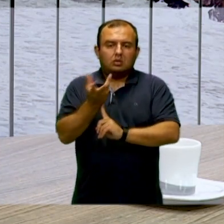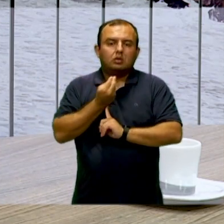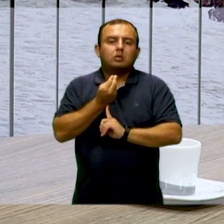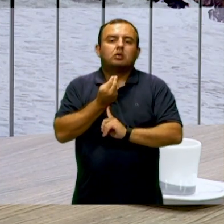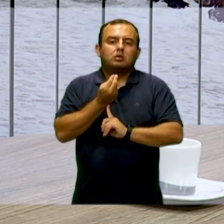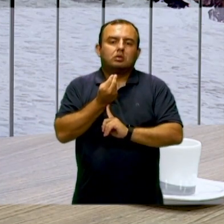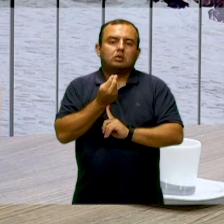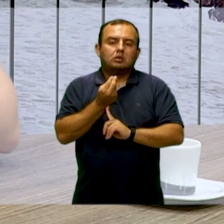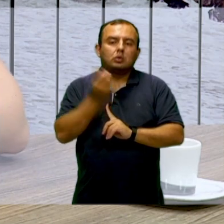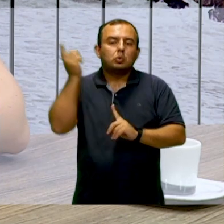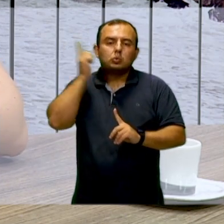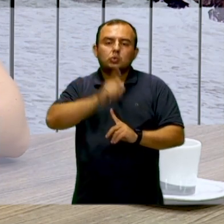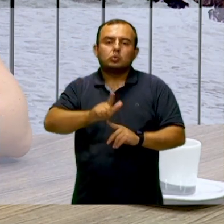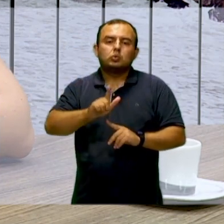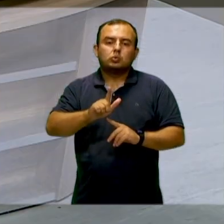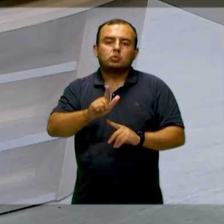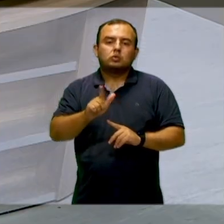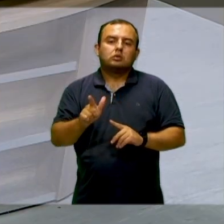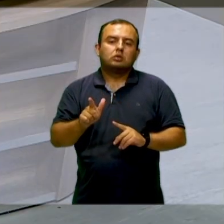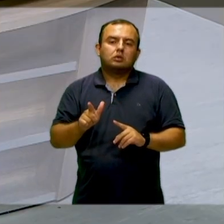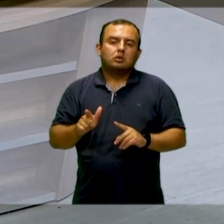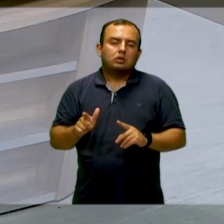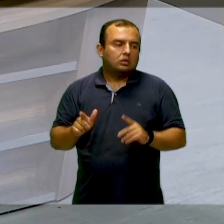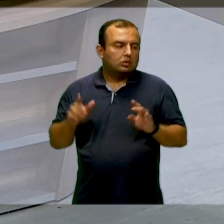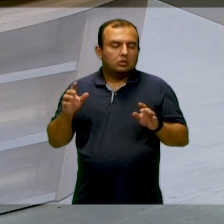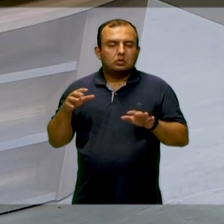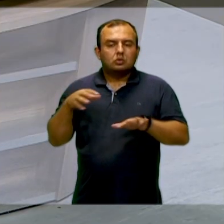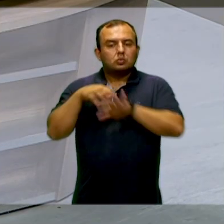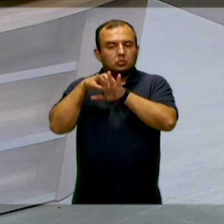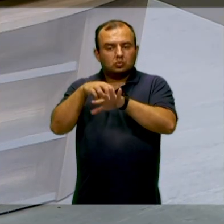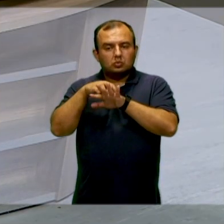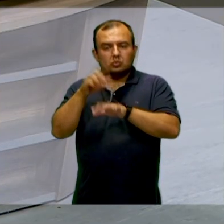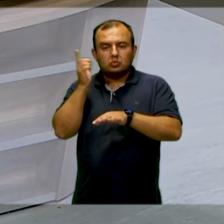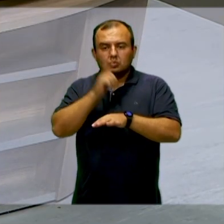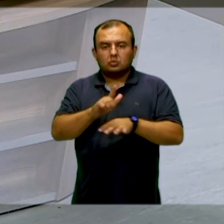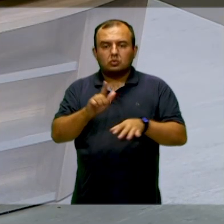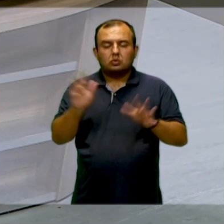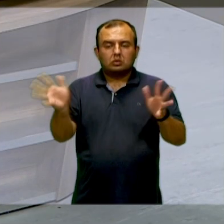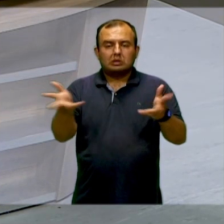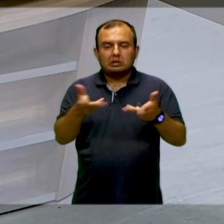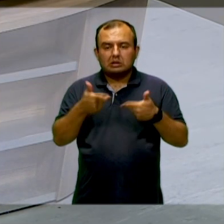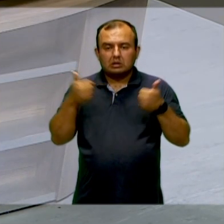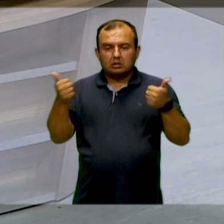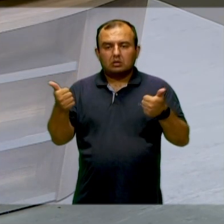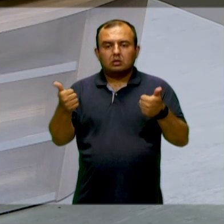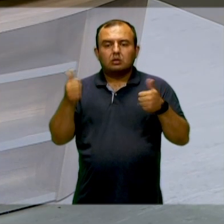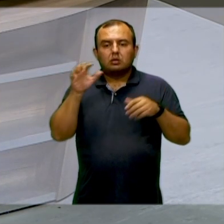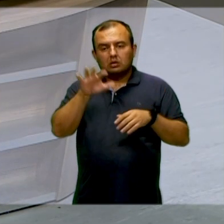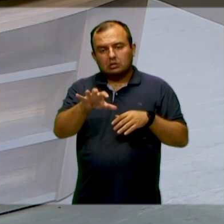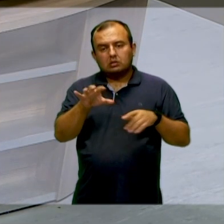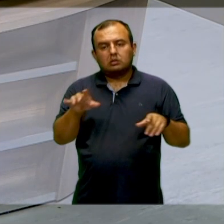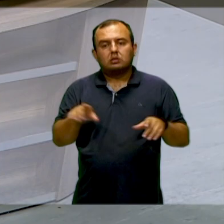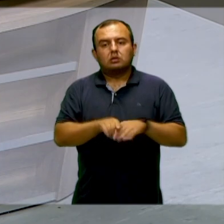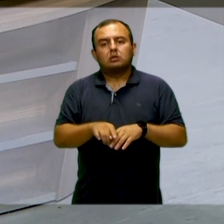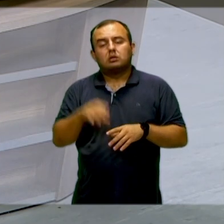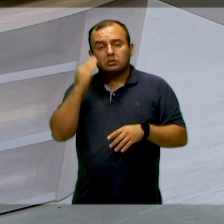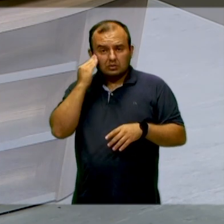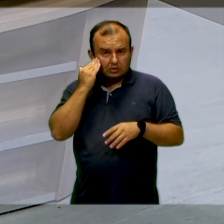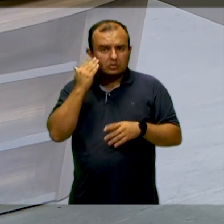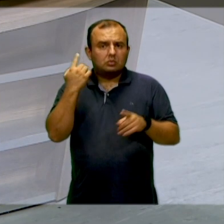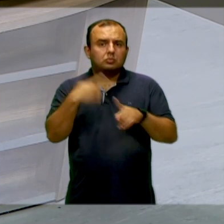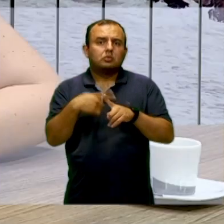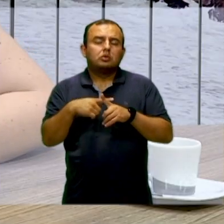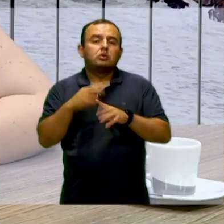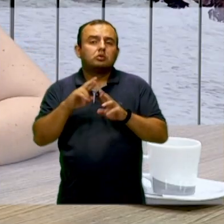eles, consiga ganhar turisticamente, a gente desenvolvendo e melhorar a cidade nesse ponto. Tu entendes? Porque é uma